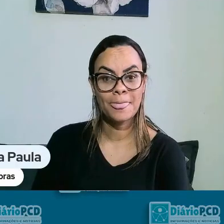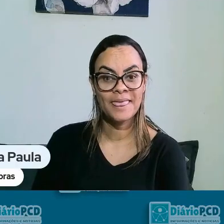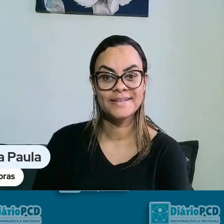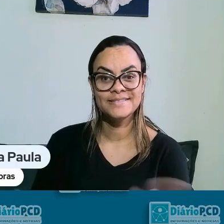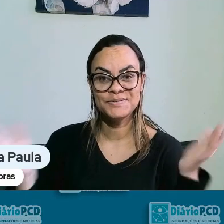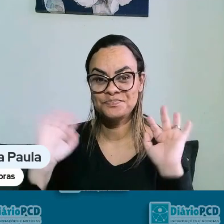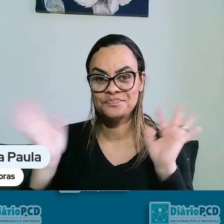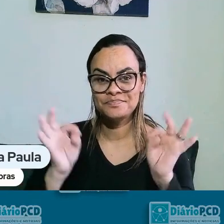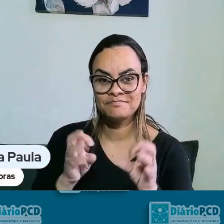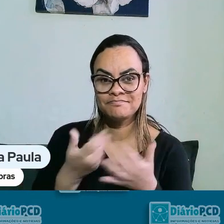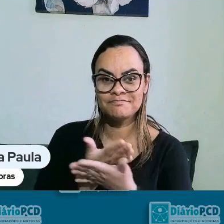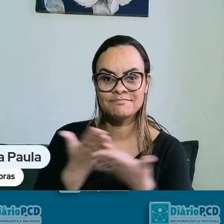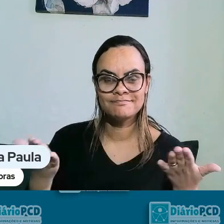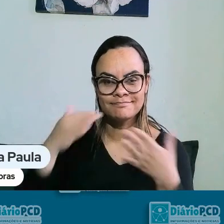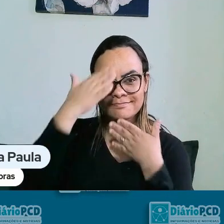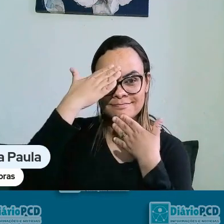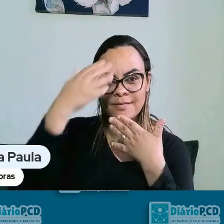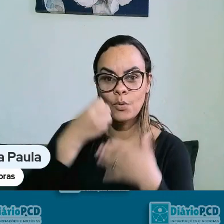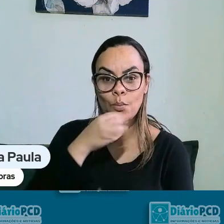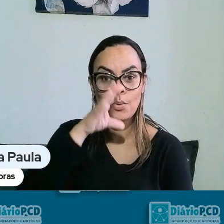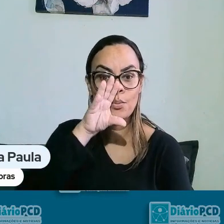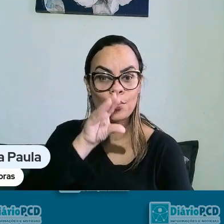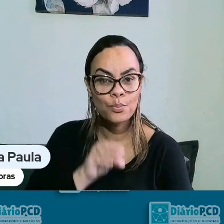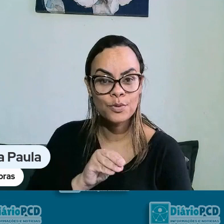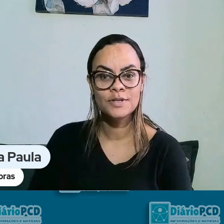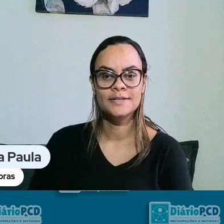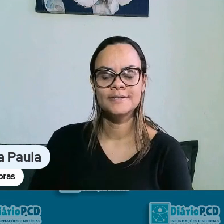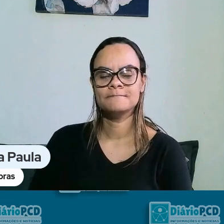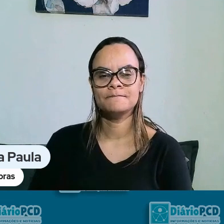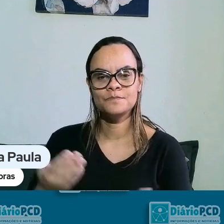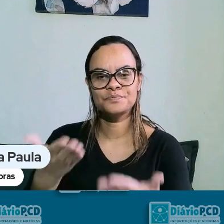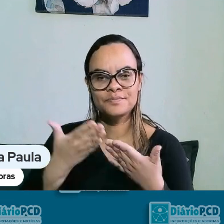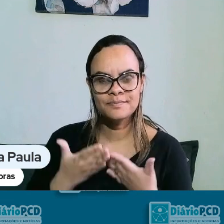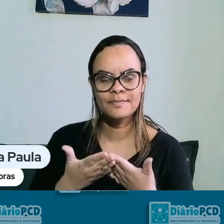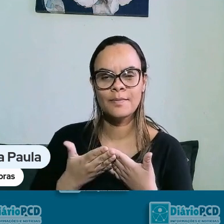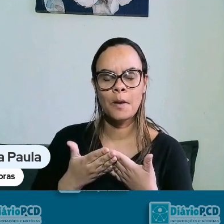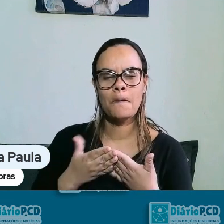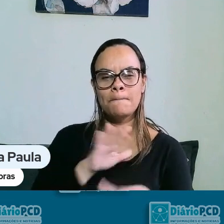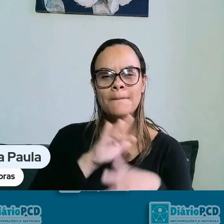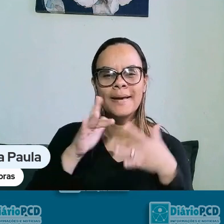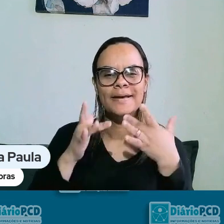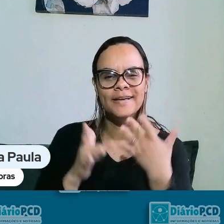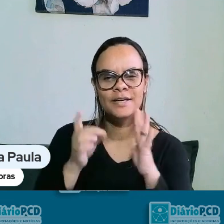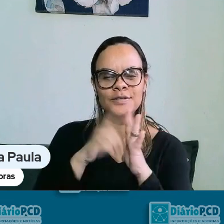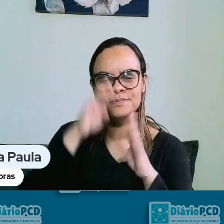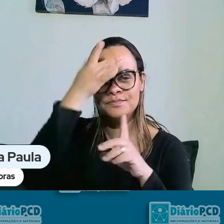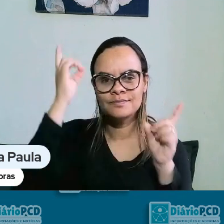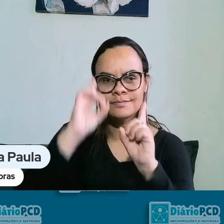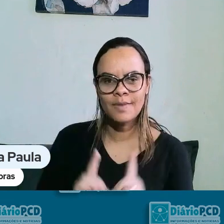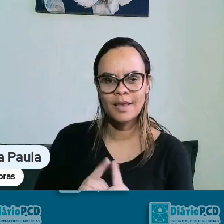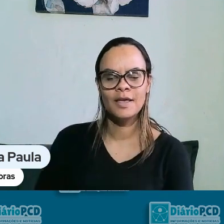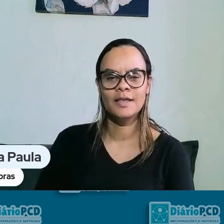Olá a todos vocês, muitíssimo boa noite, sejam todos muito bem-vindos ao canal do Diário PCD na noite